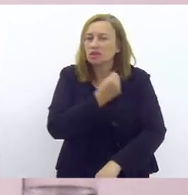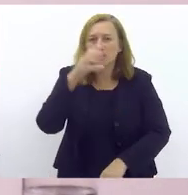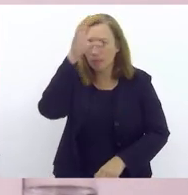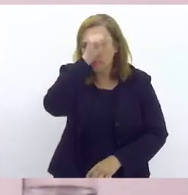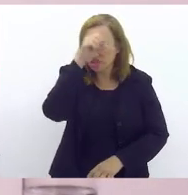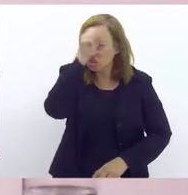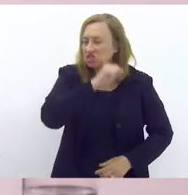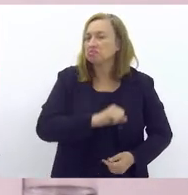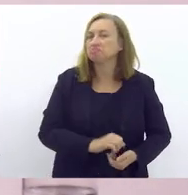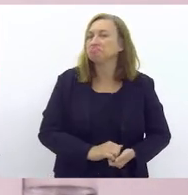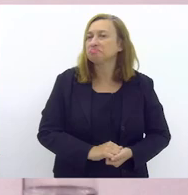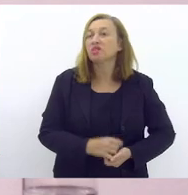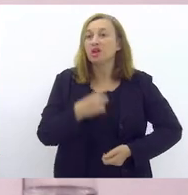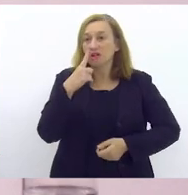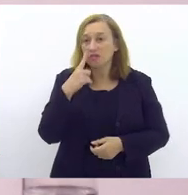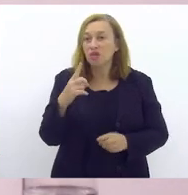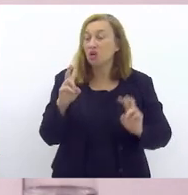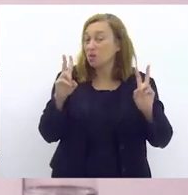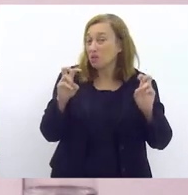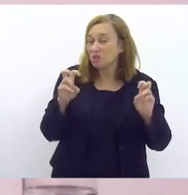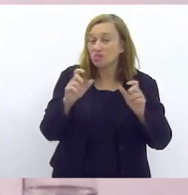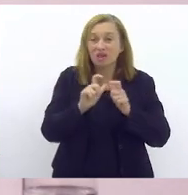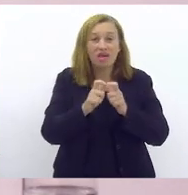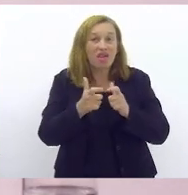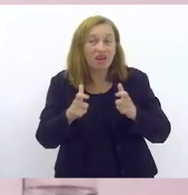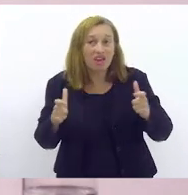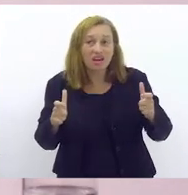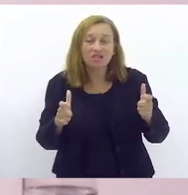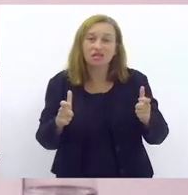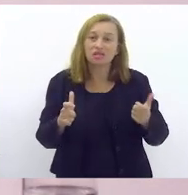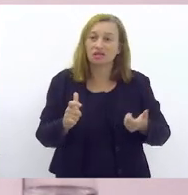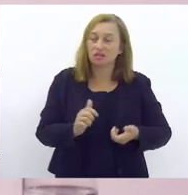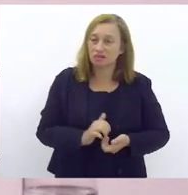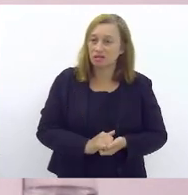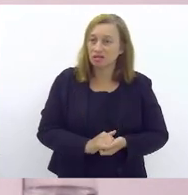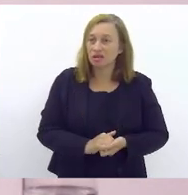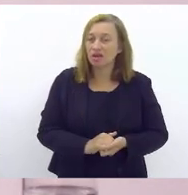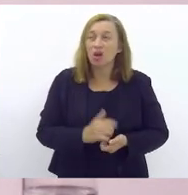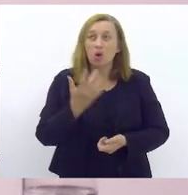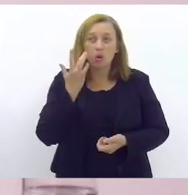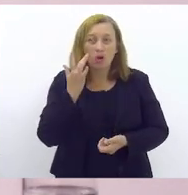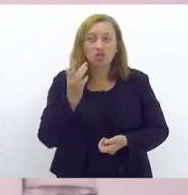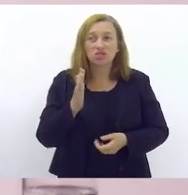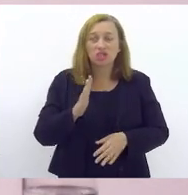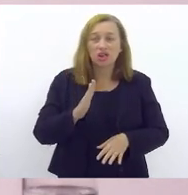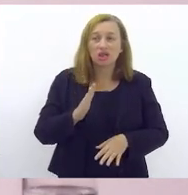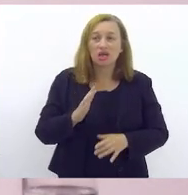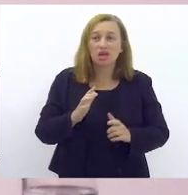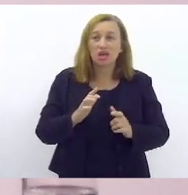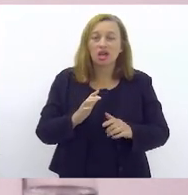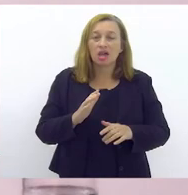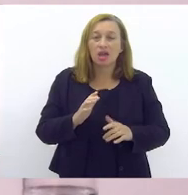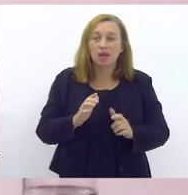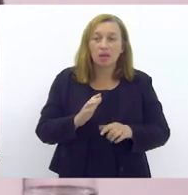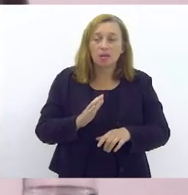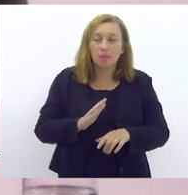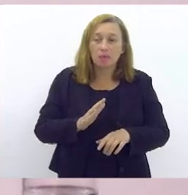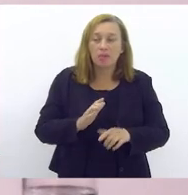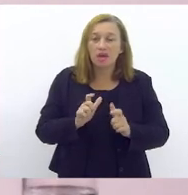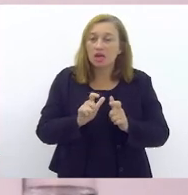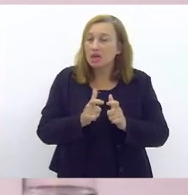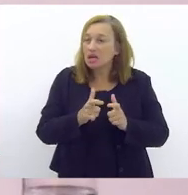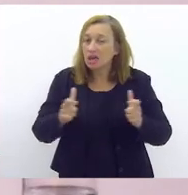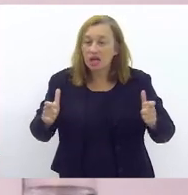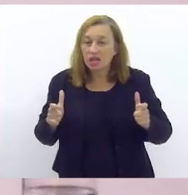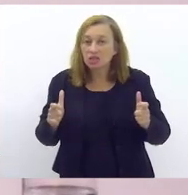ali. E vi que a causa é muito grande. É maior, acho que talvez seja a maior causa atual no